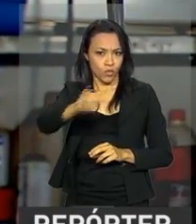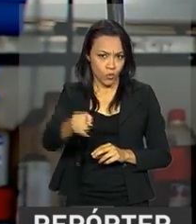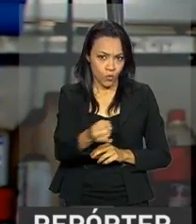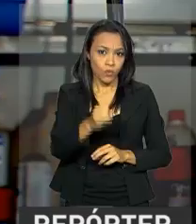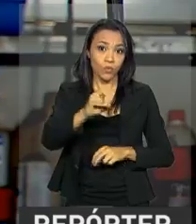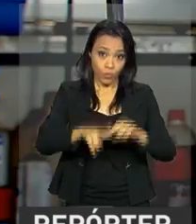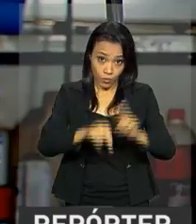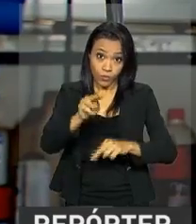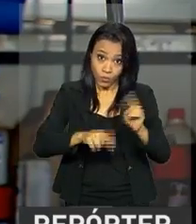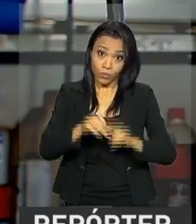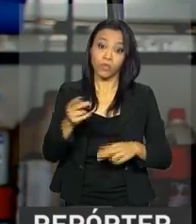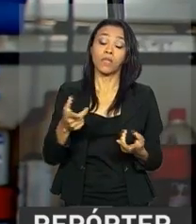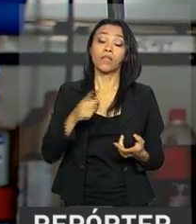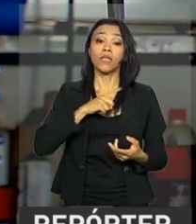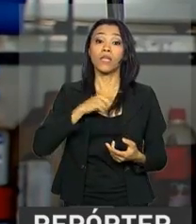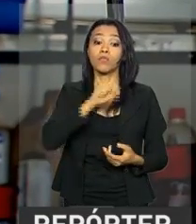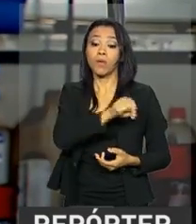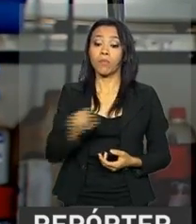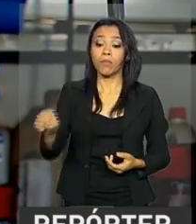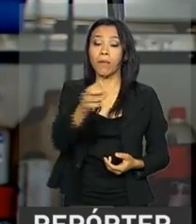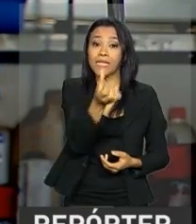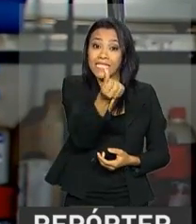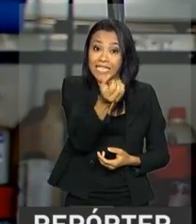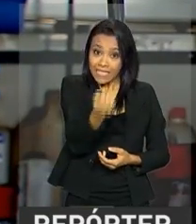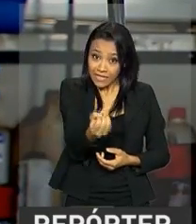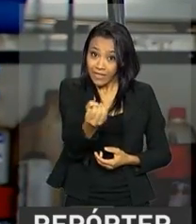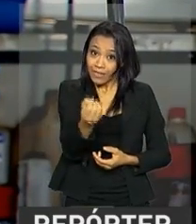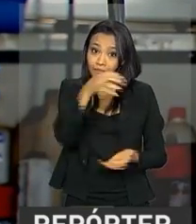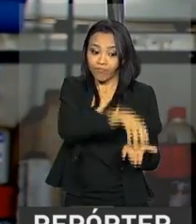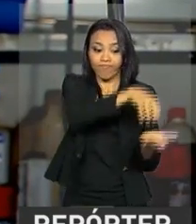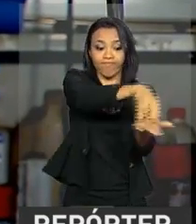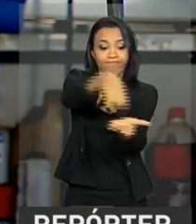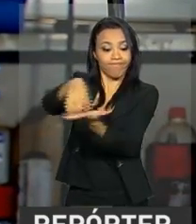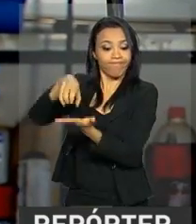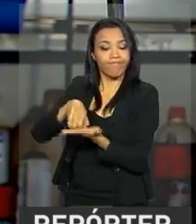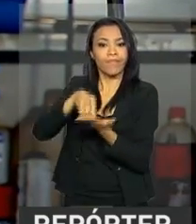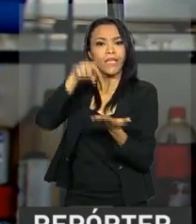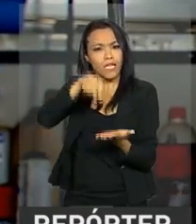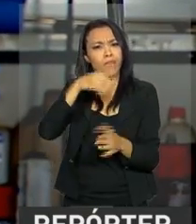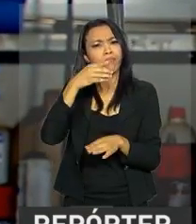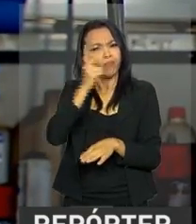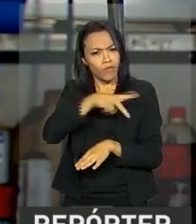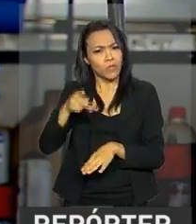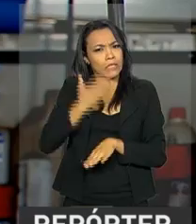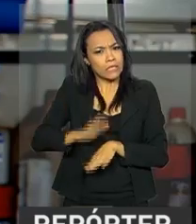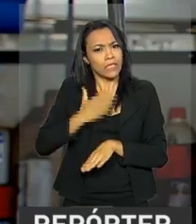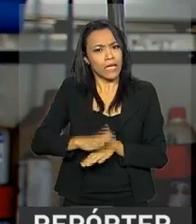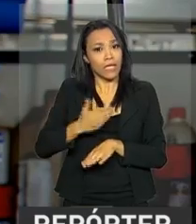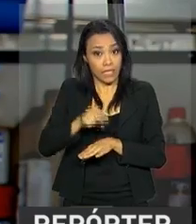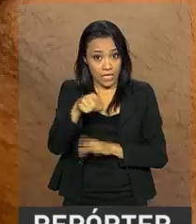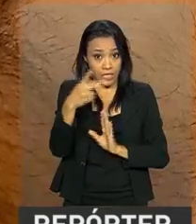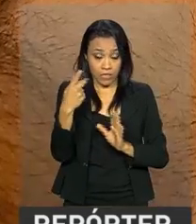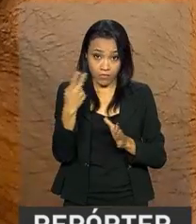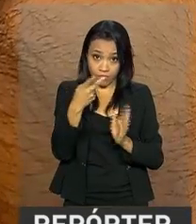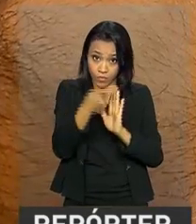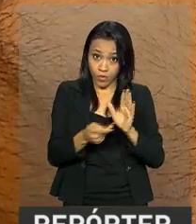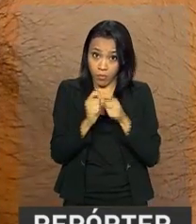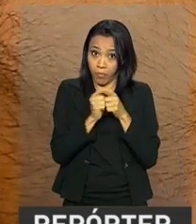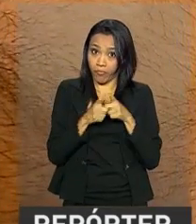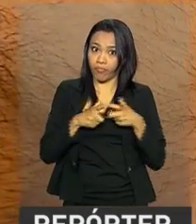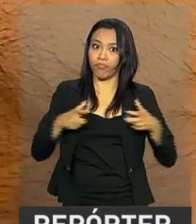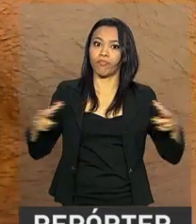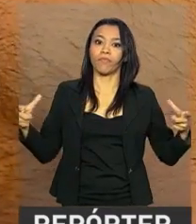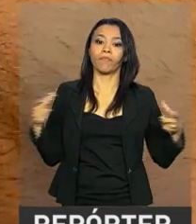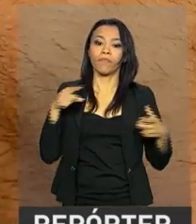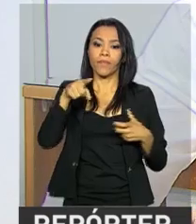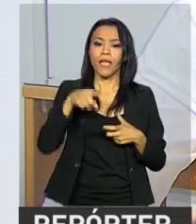nós tenhamos 60 estações em 60 escolas e com professores capacitados para que o programa possa crescer cada vez mais os dados